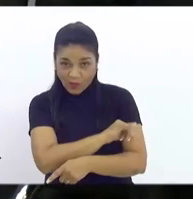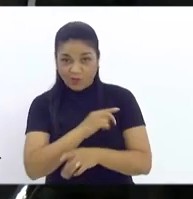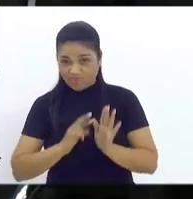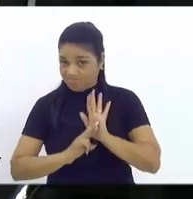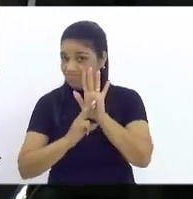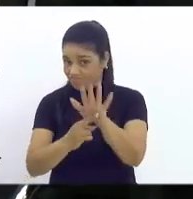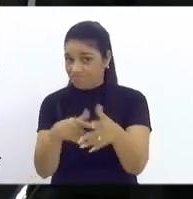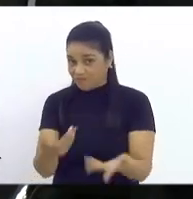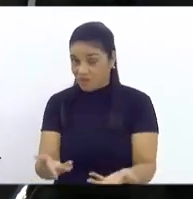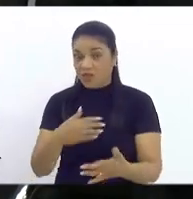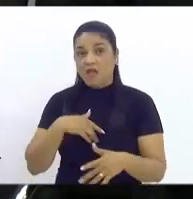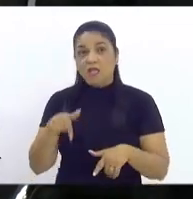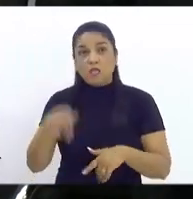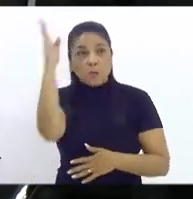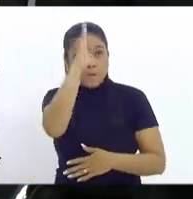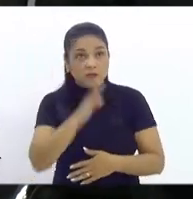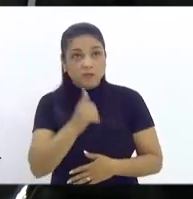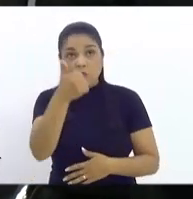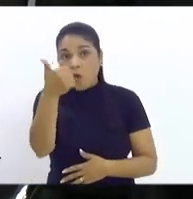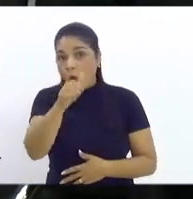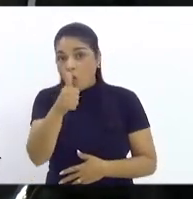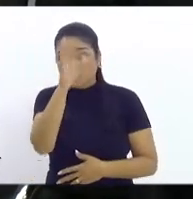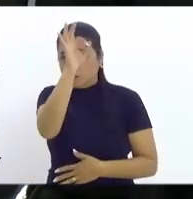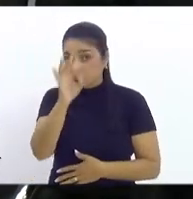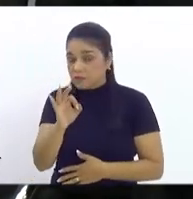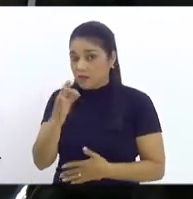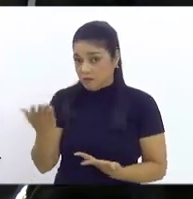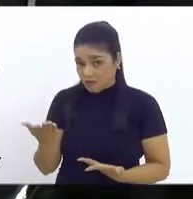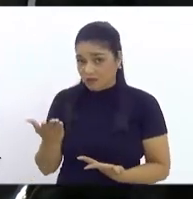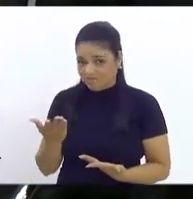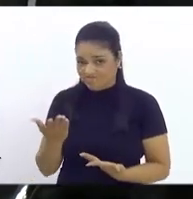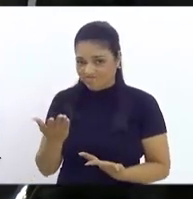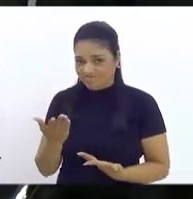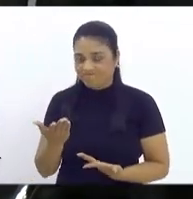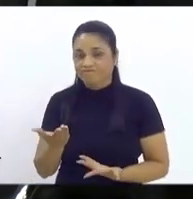Brasil, 11% do consumo do Brasil